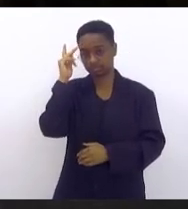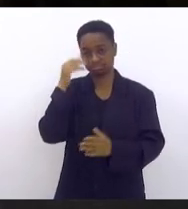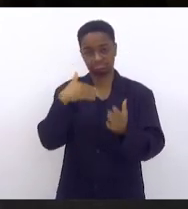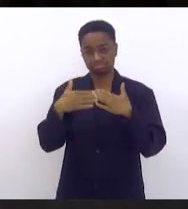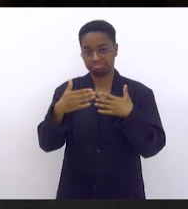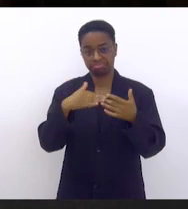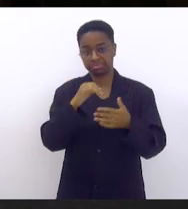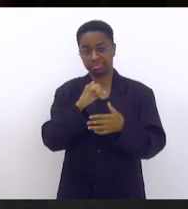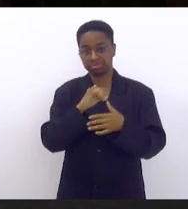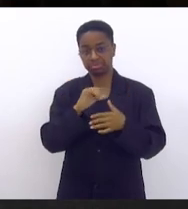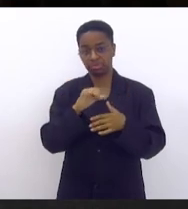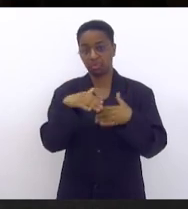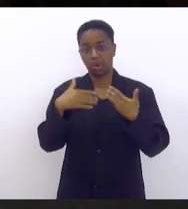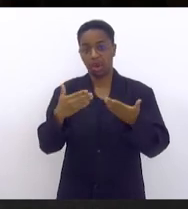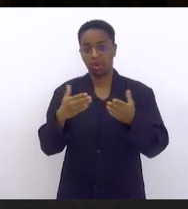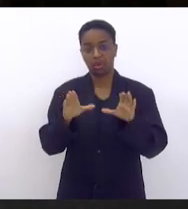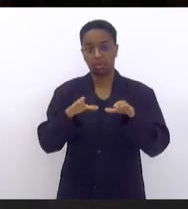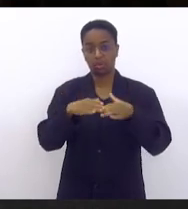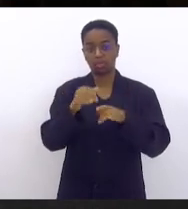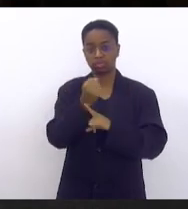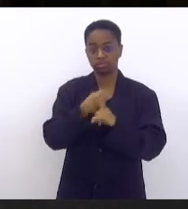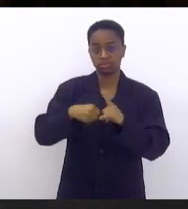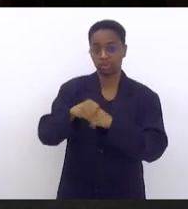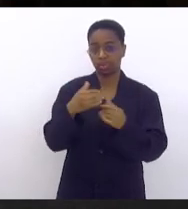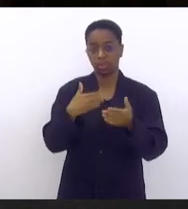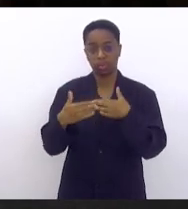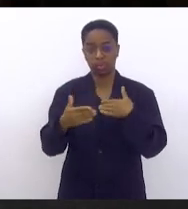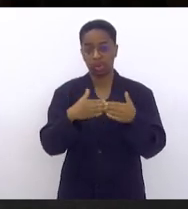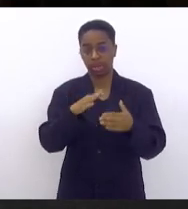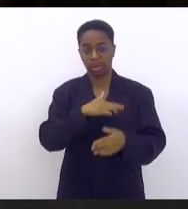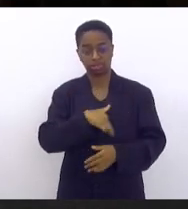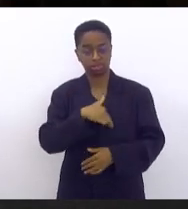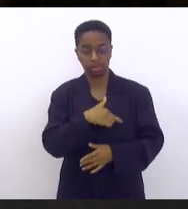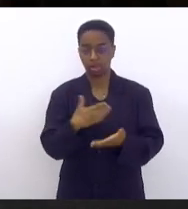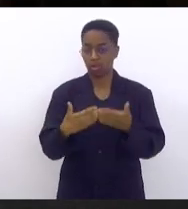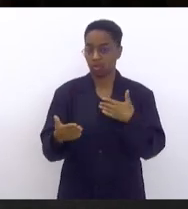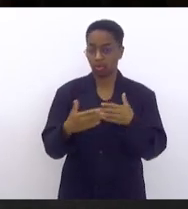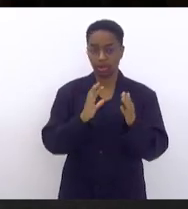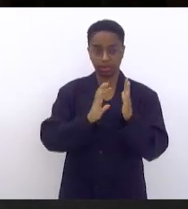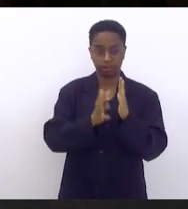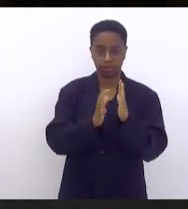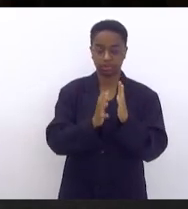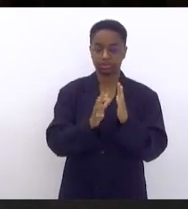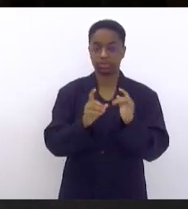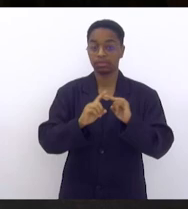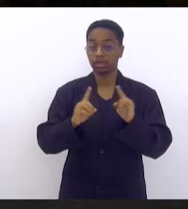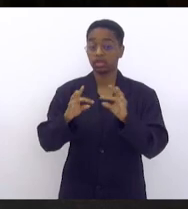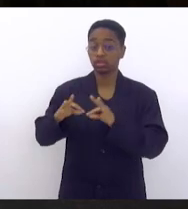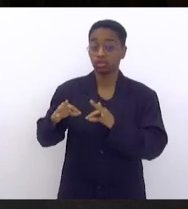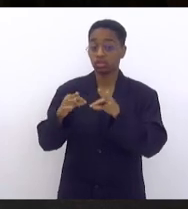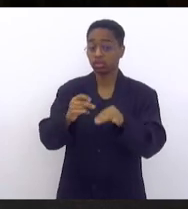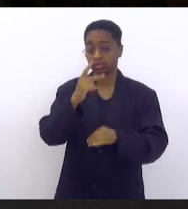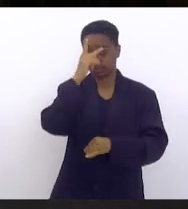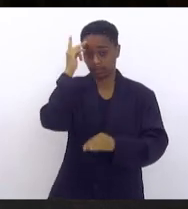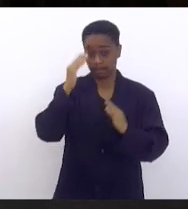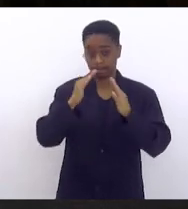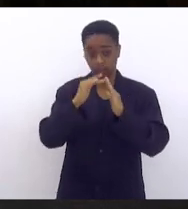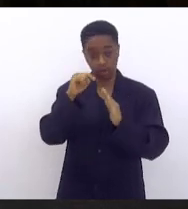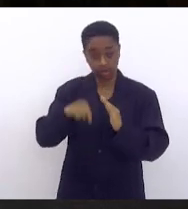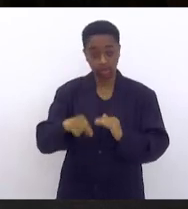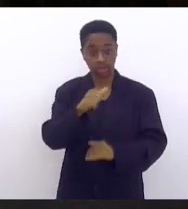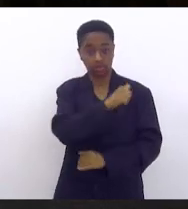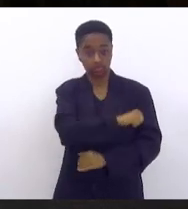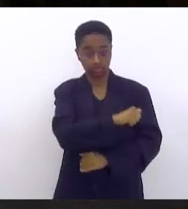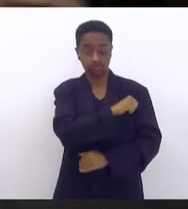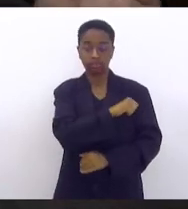classe social, independente de credo, de partido político, todos os moradores aqui do Rio de Janeiro recebem